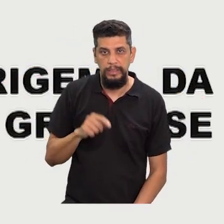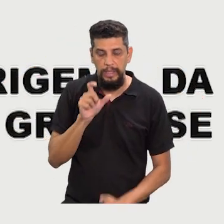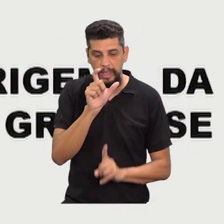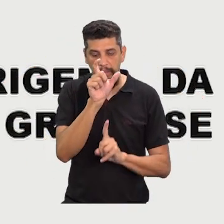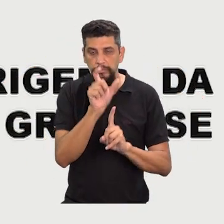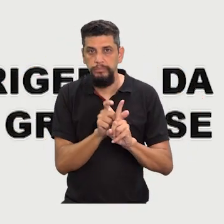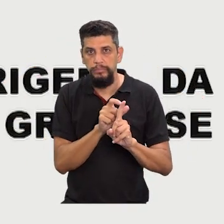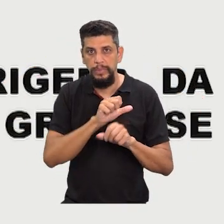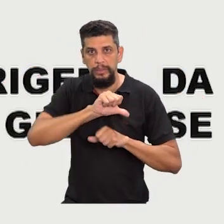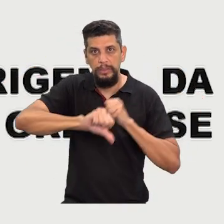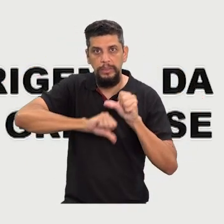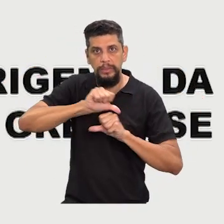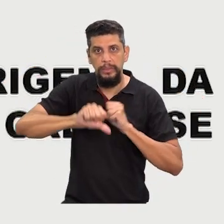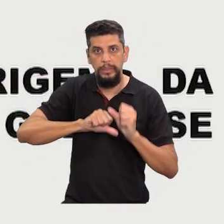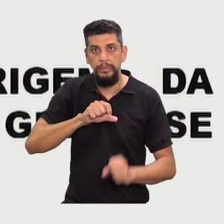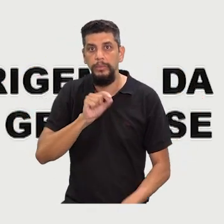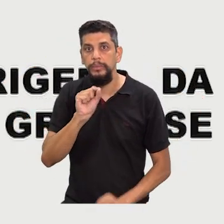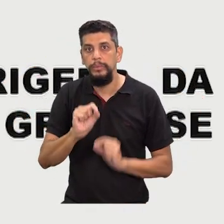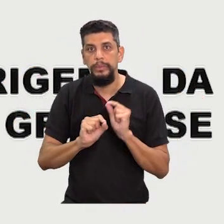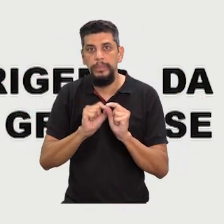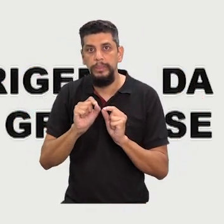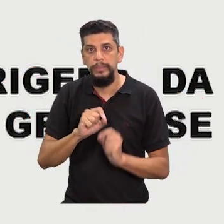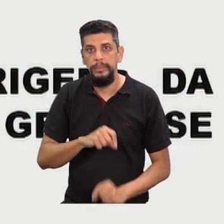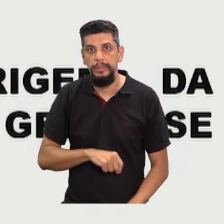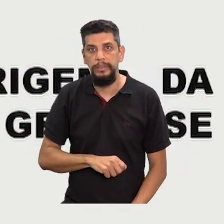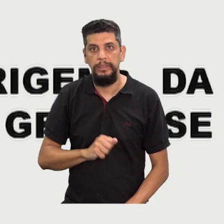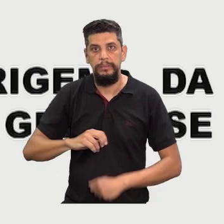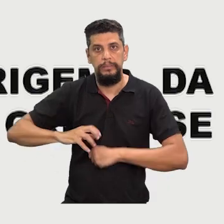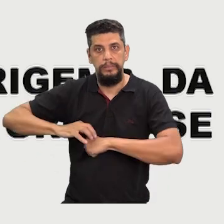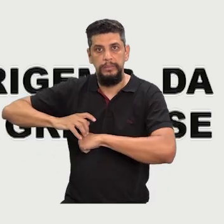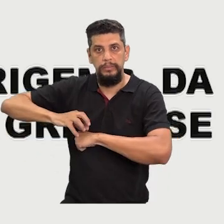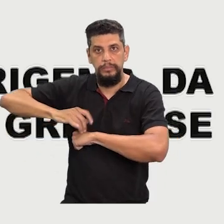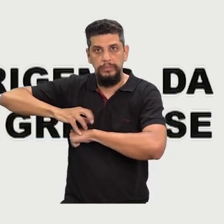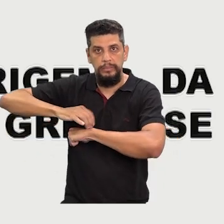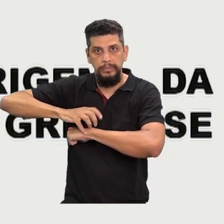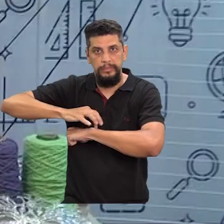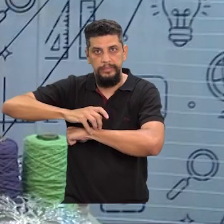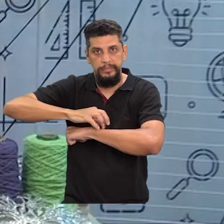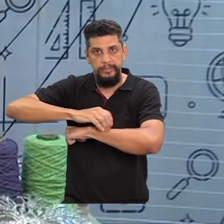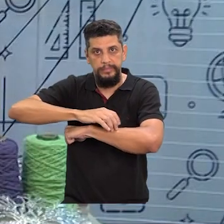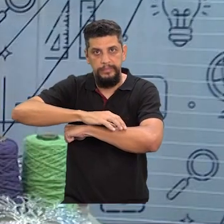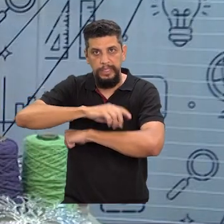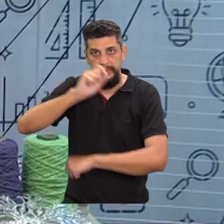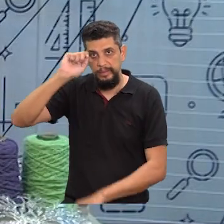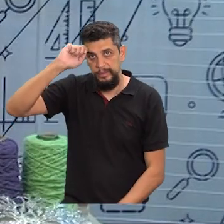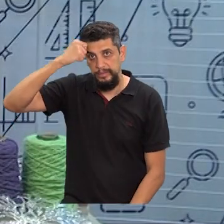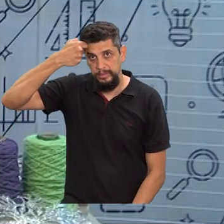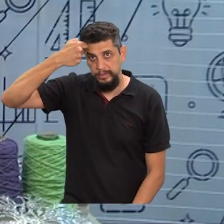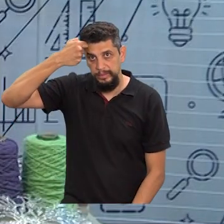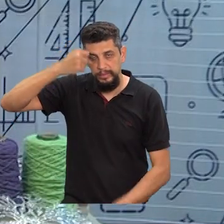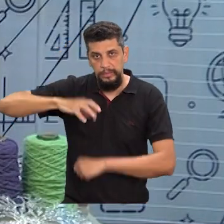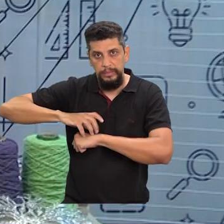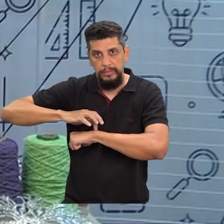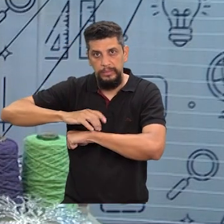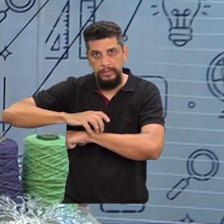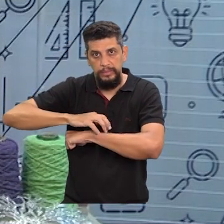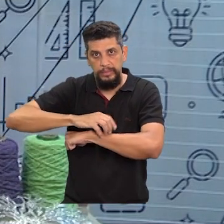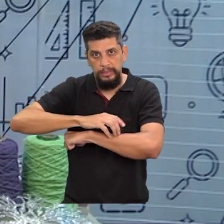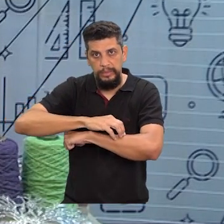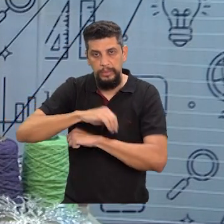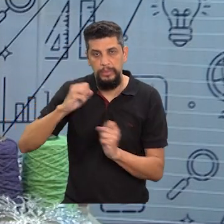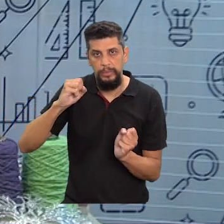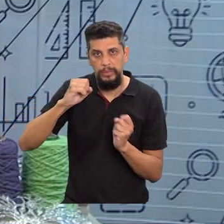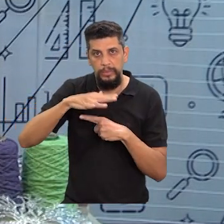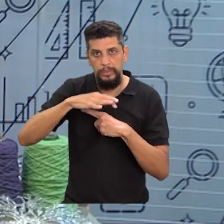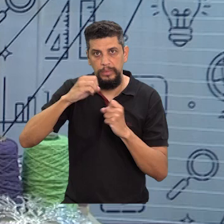a Aracne se transformou no quê mesmo? Em uma aranha, né? Então, também conta um pouquinho ali como lá